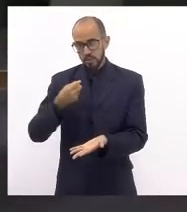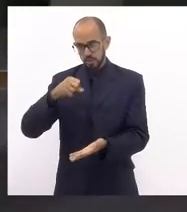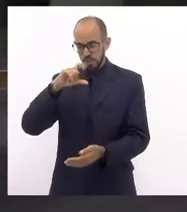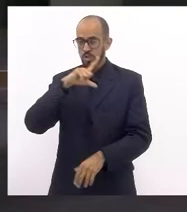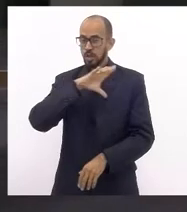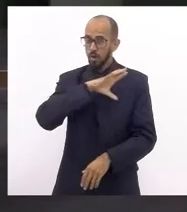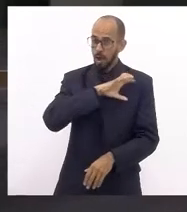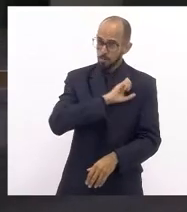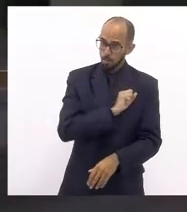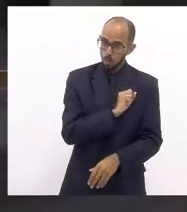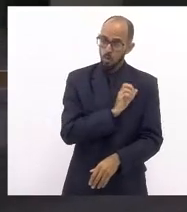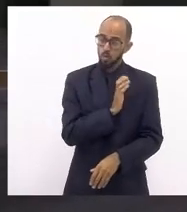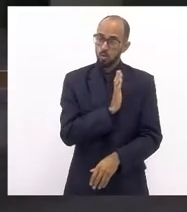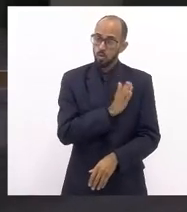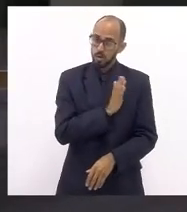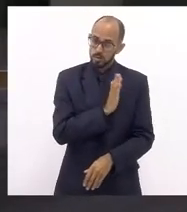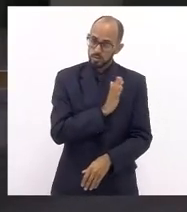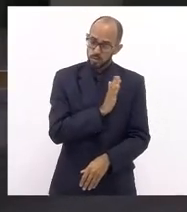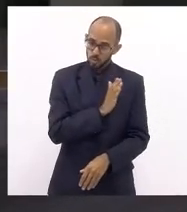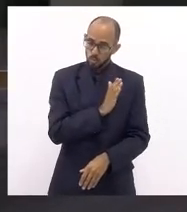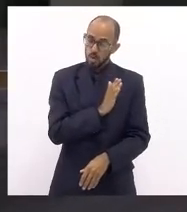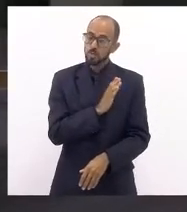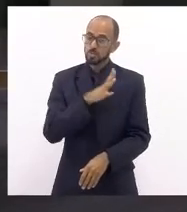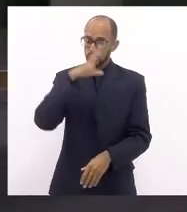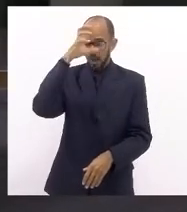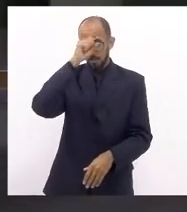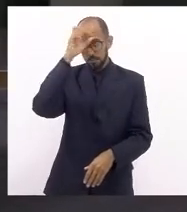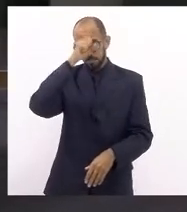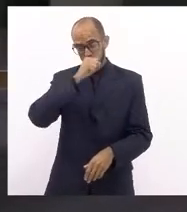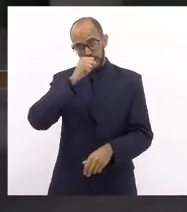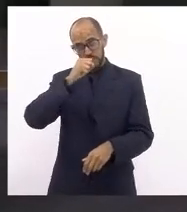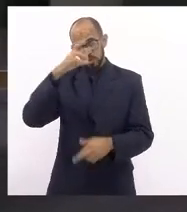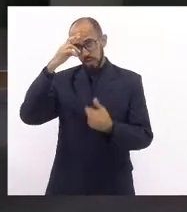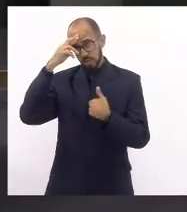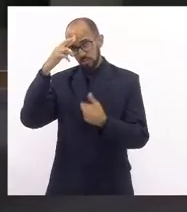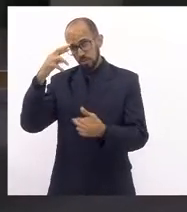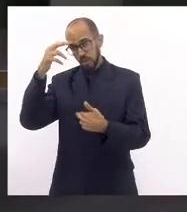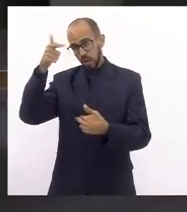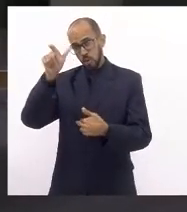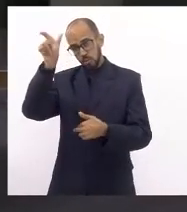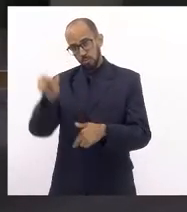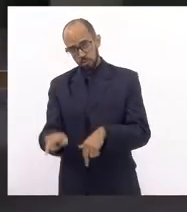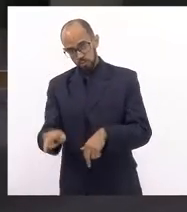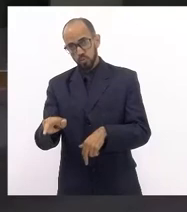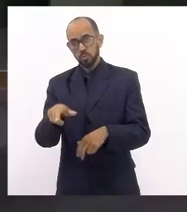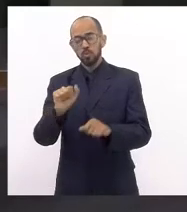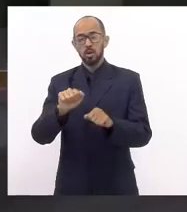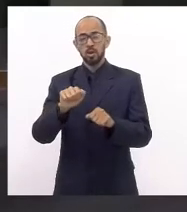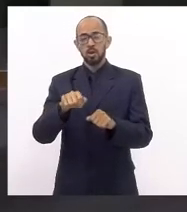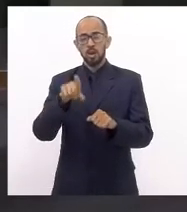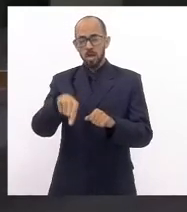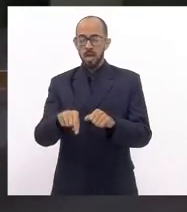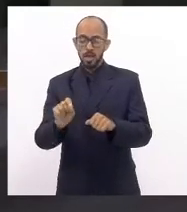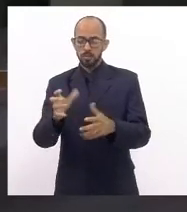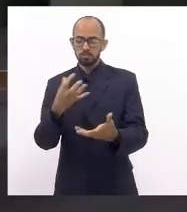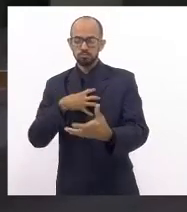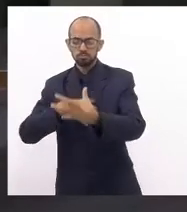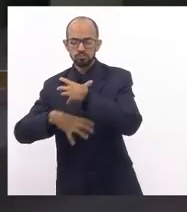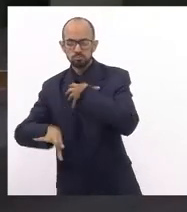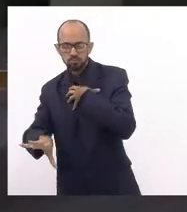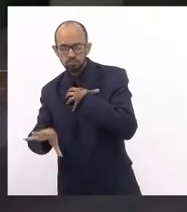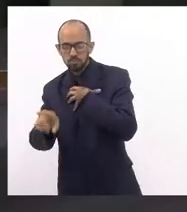no coração, a gente aprende a amar e respeitar ao outro. A partir do outro, a gente